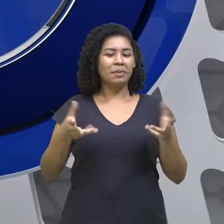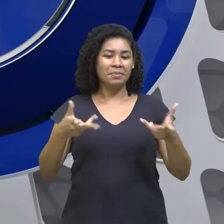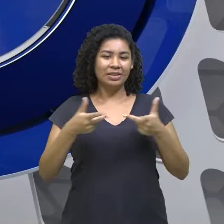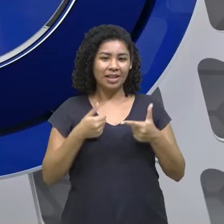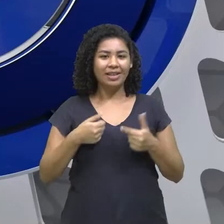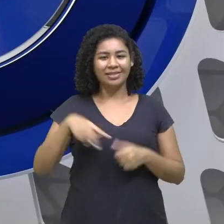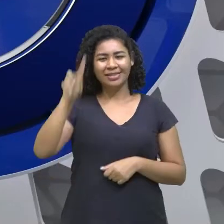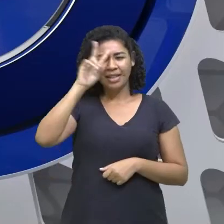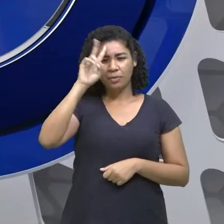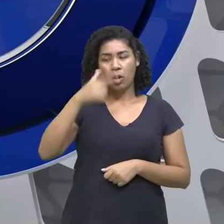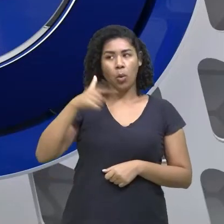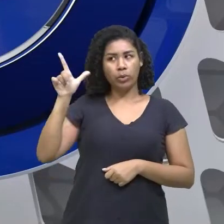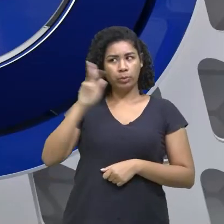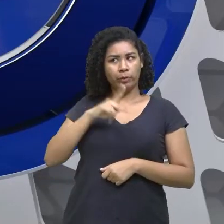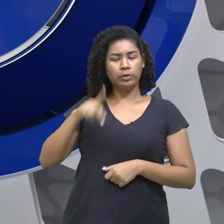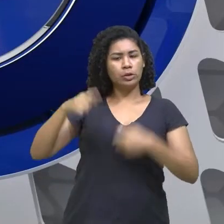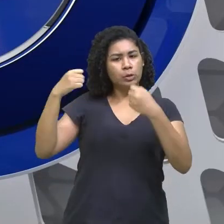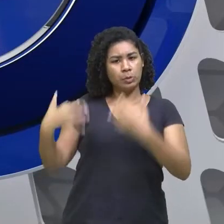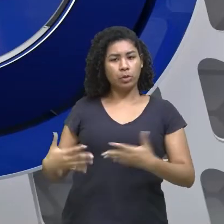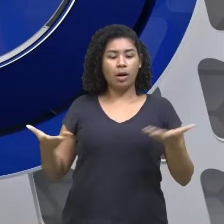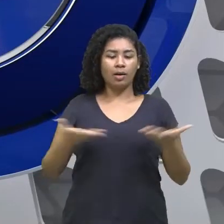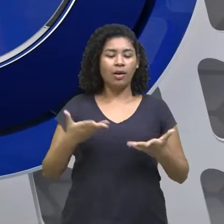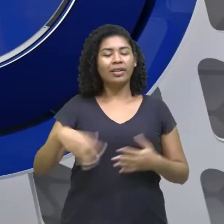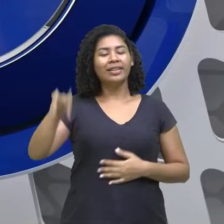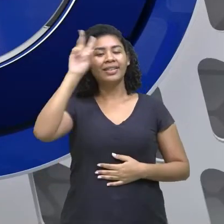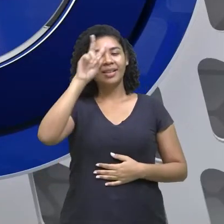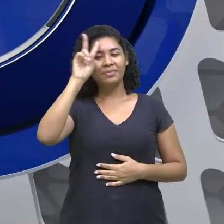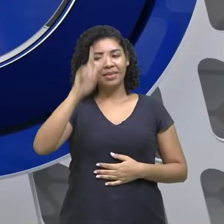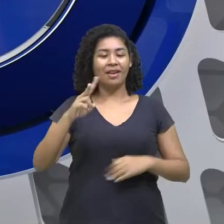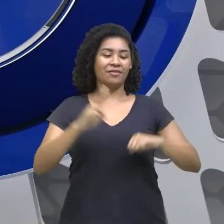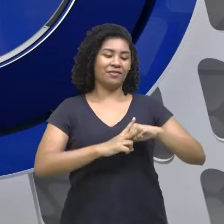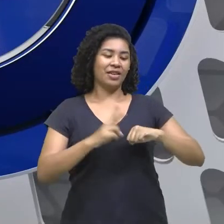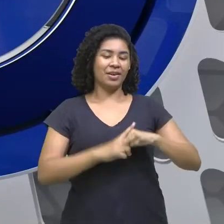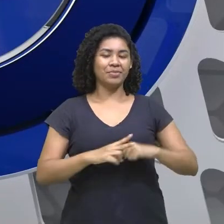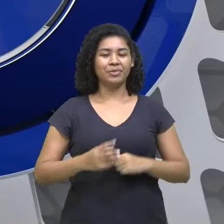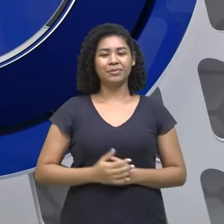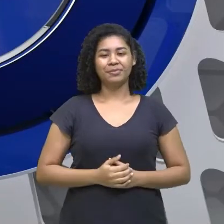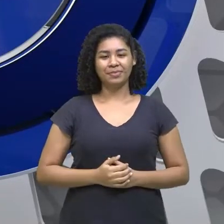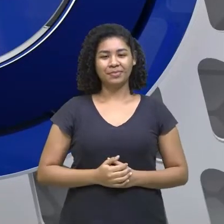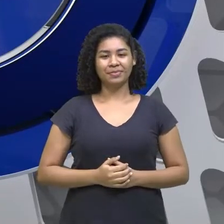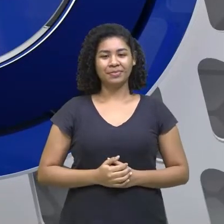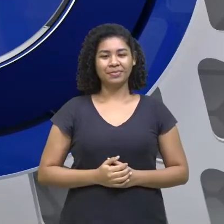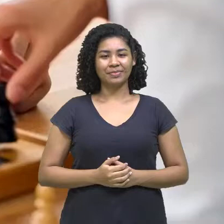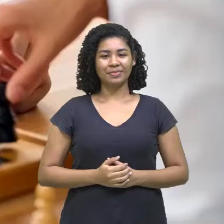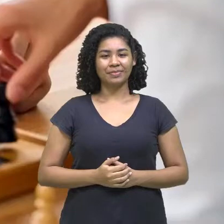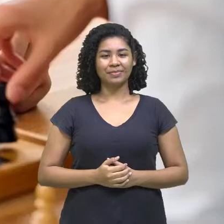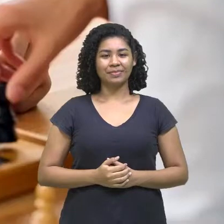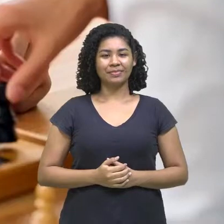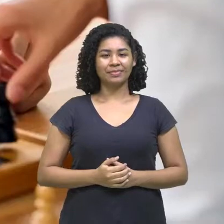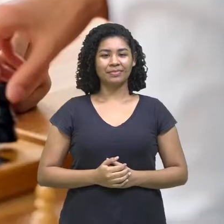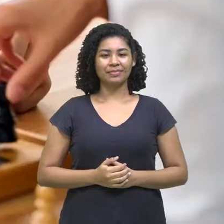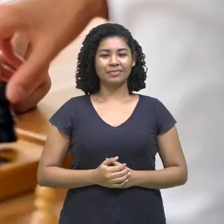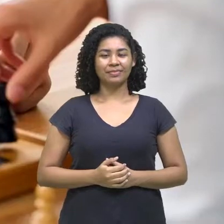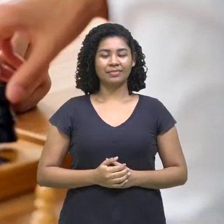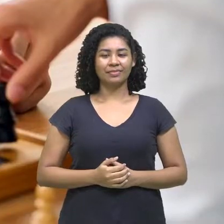teacher Fernanda. E agora a gente vai relembrar um pouquinho mais sobre eles. Acompanhe o vídeo, então.